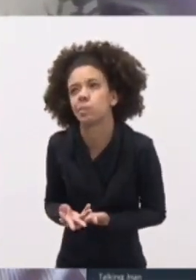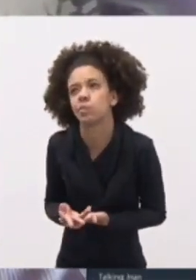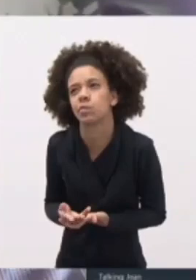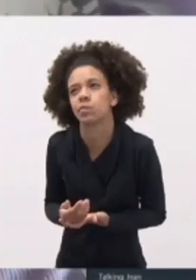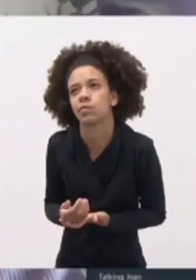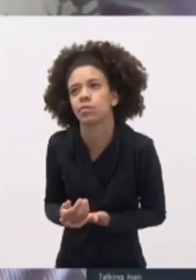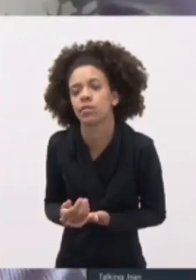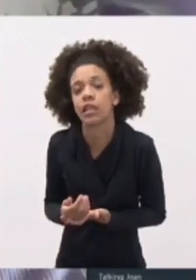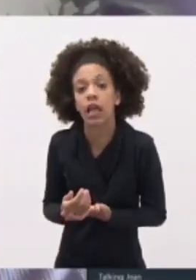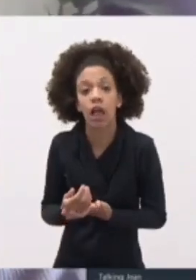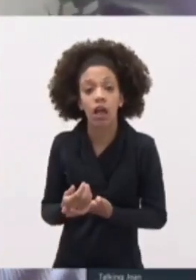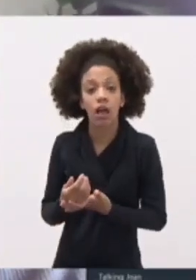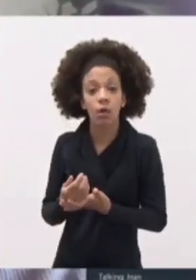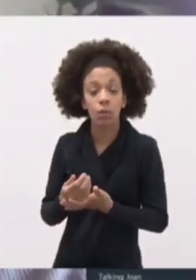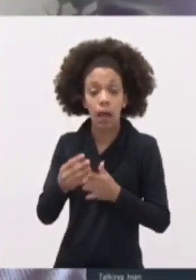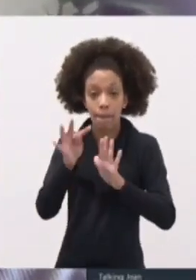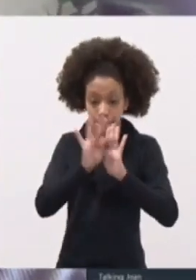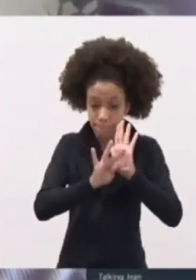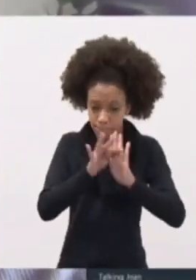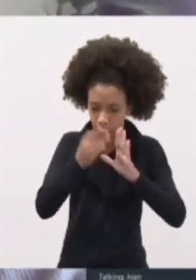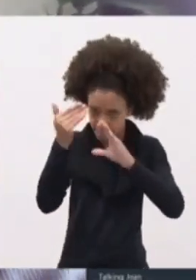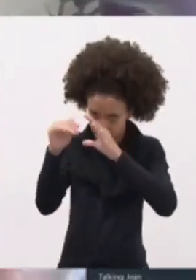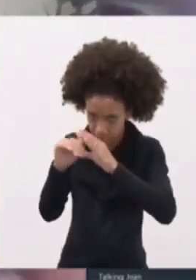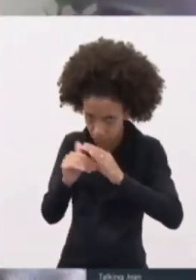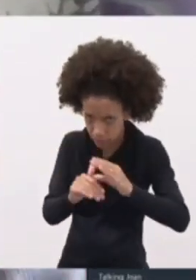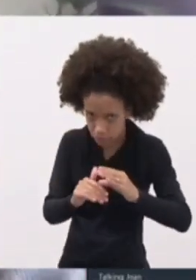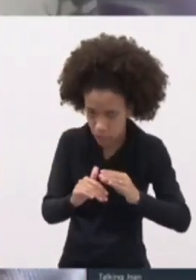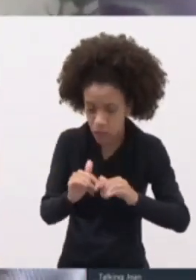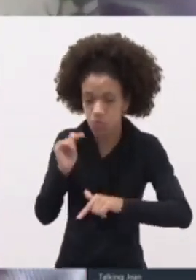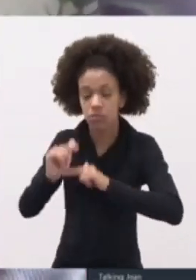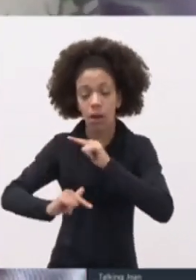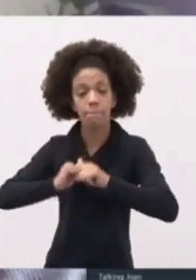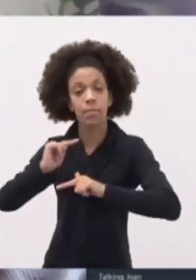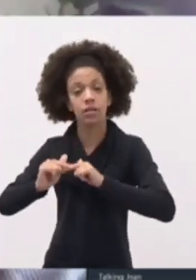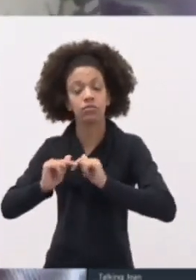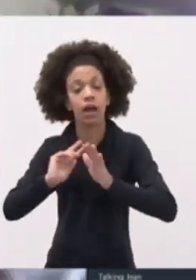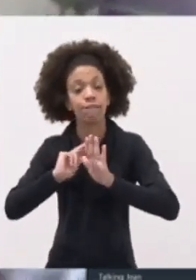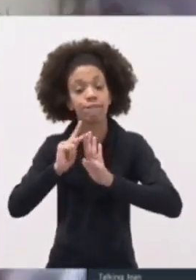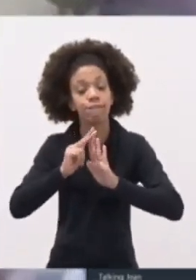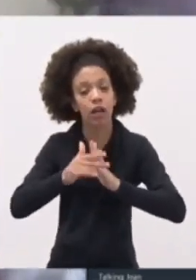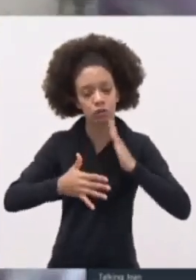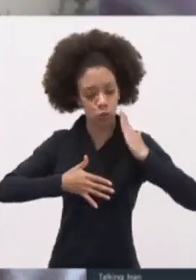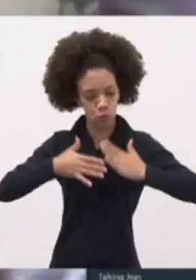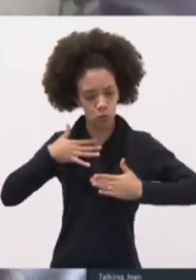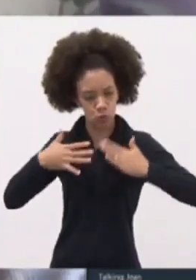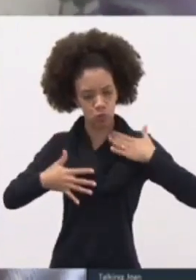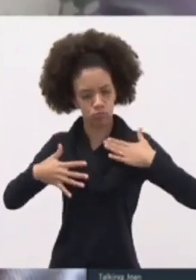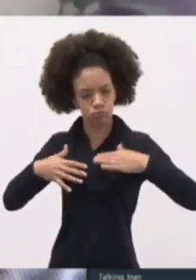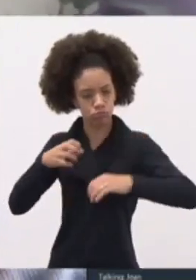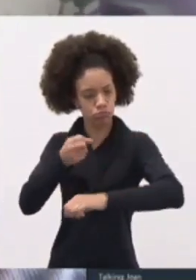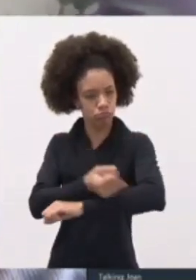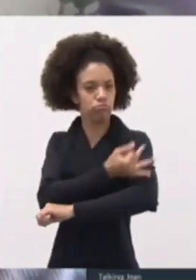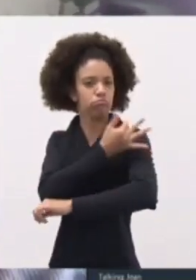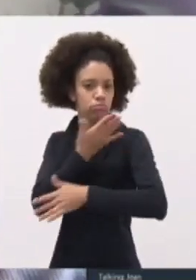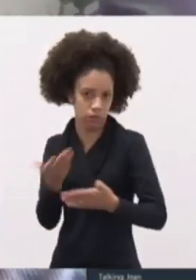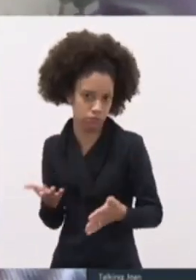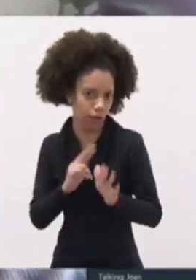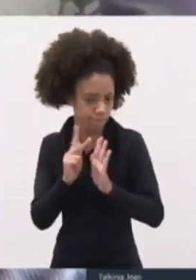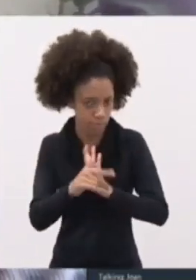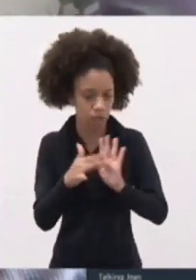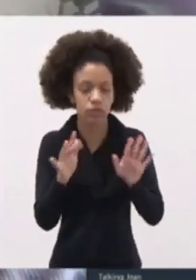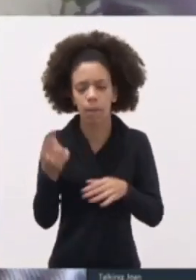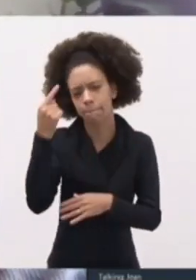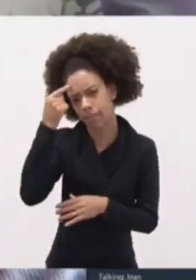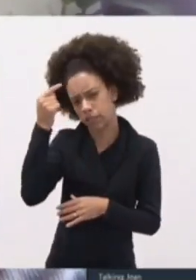narra uma história para eles, manda o texto, eles estão trabalhando diversos órgãos do sentido, né? Então, tente pensar